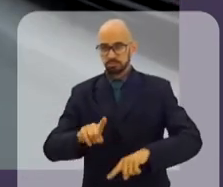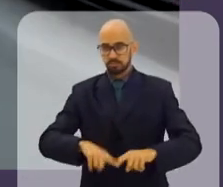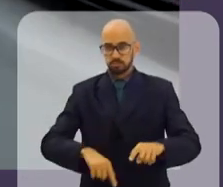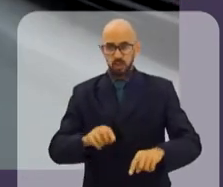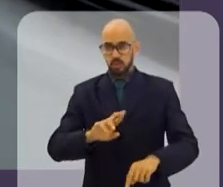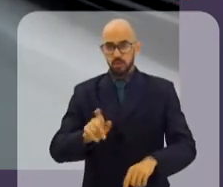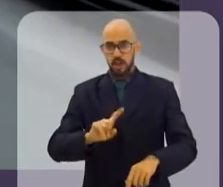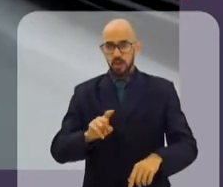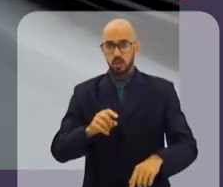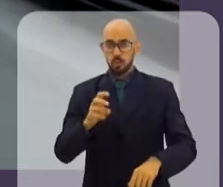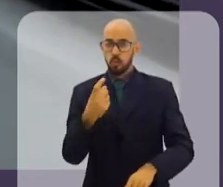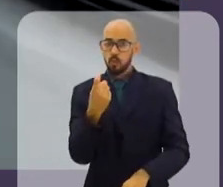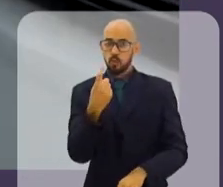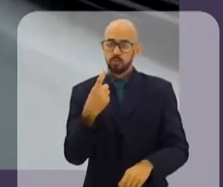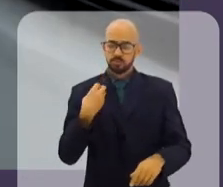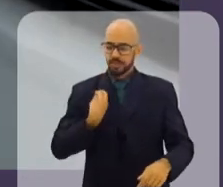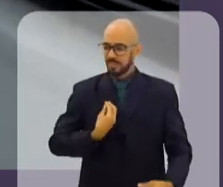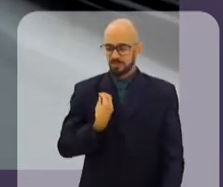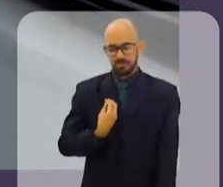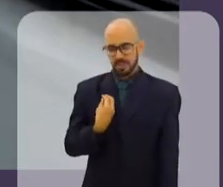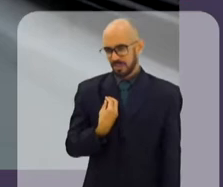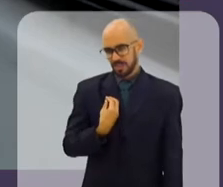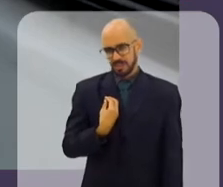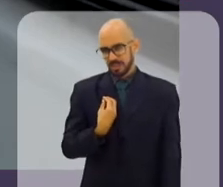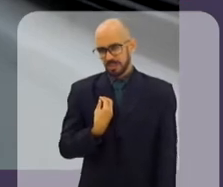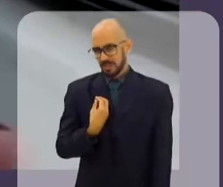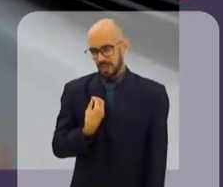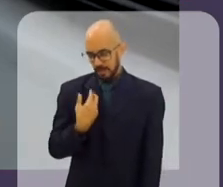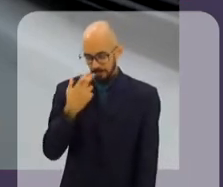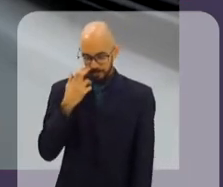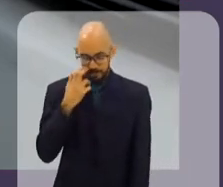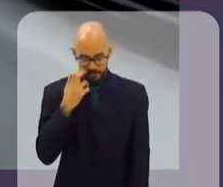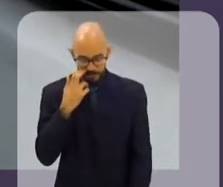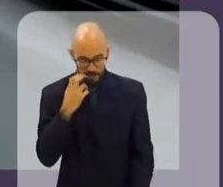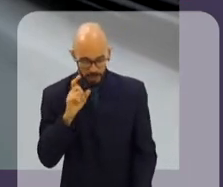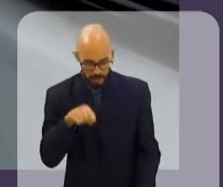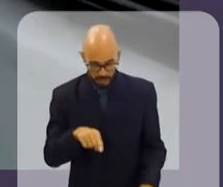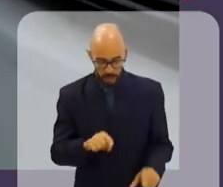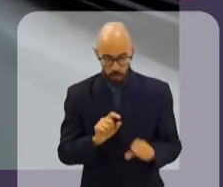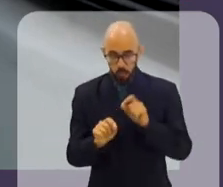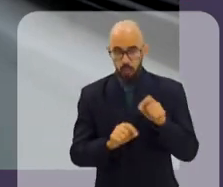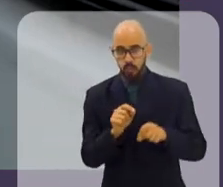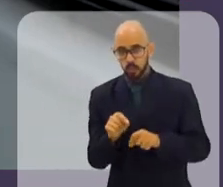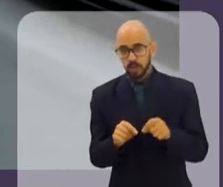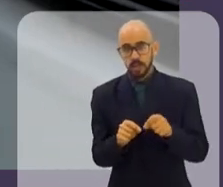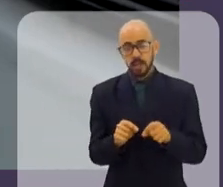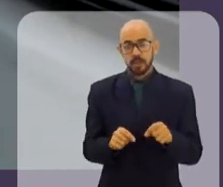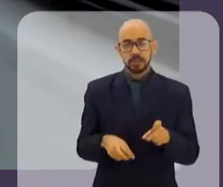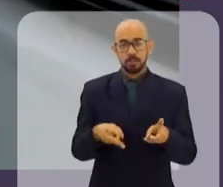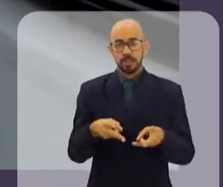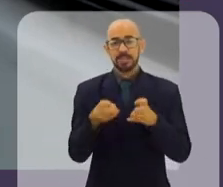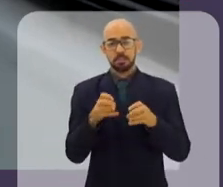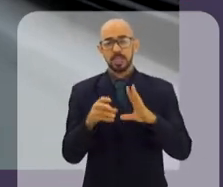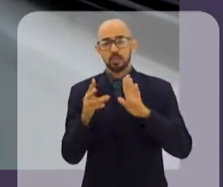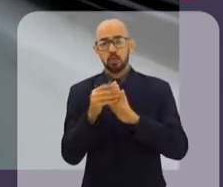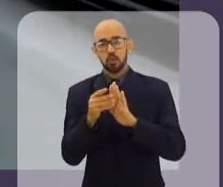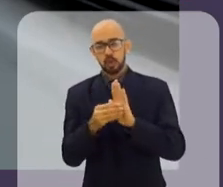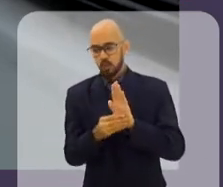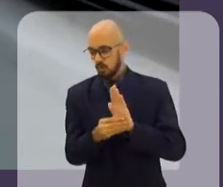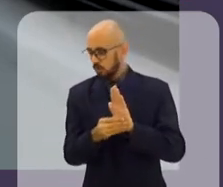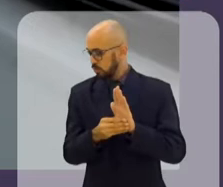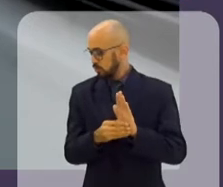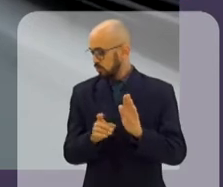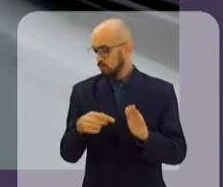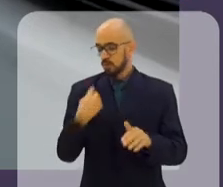ali participante, sabe? Eu acho que isso, trazer toda essa bagagem e trazer